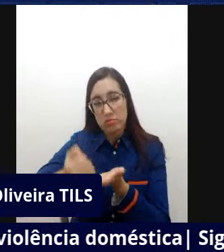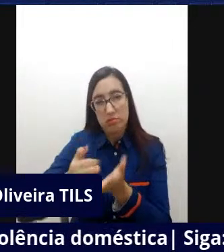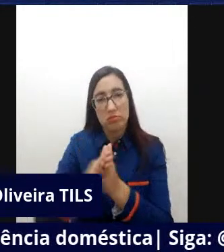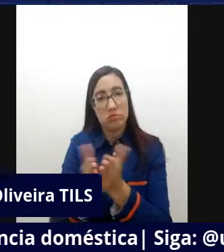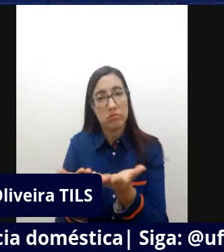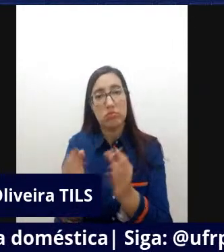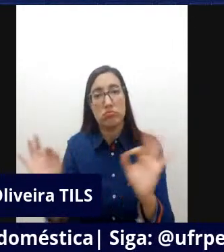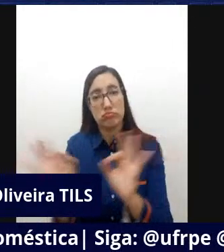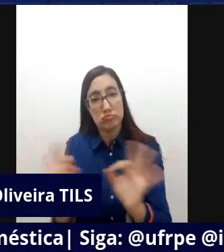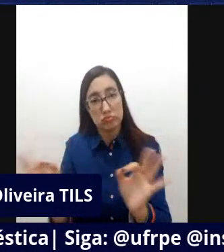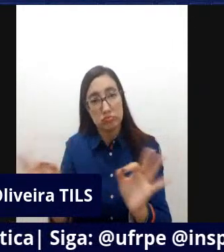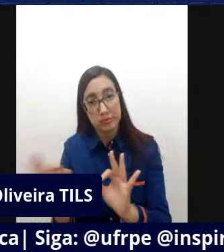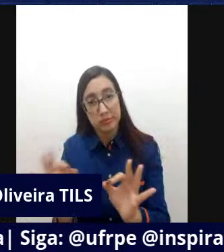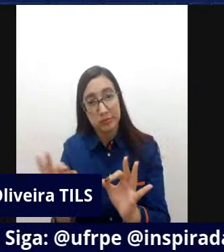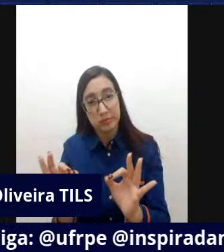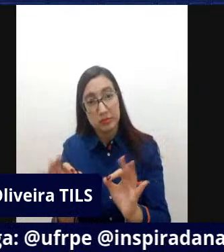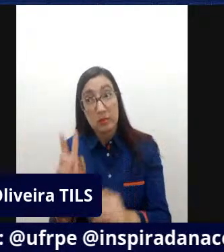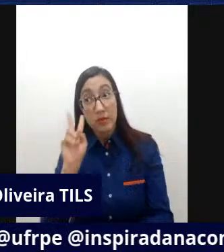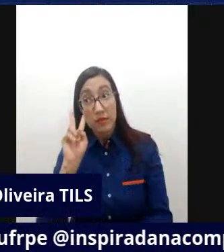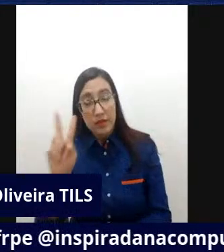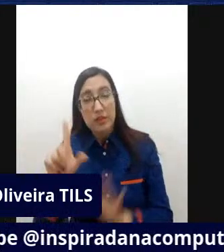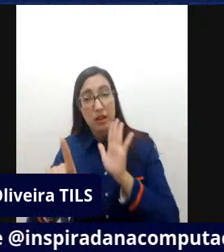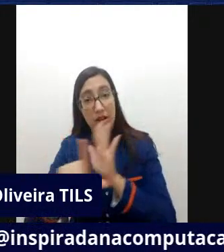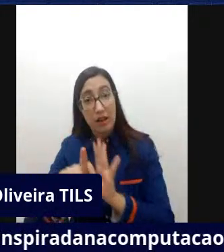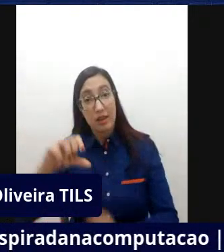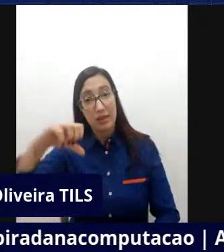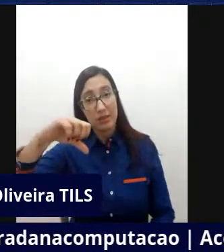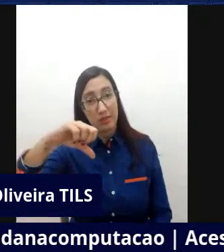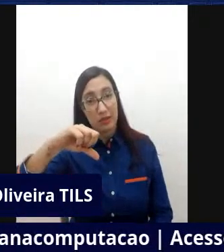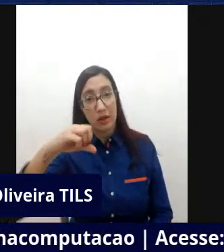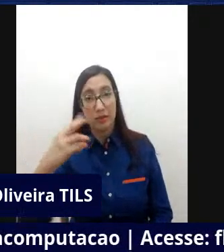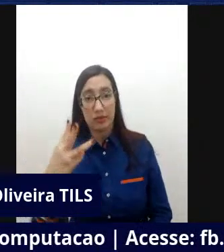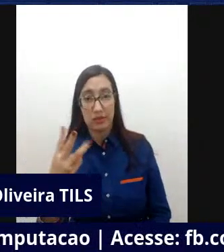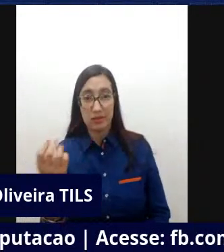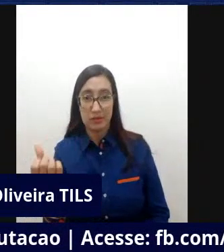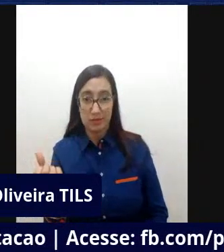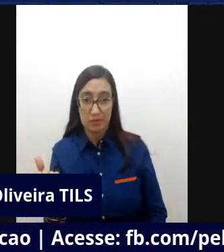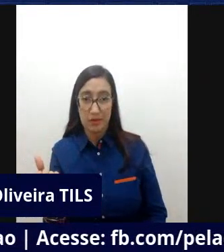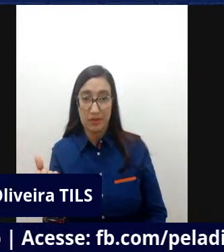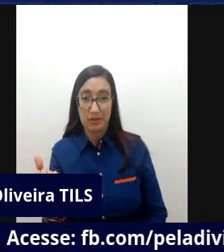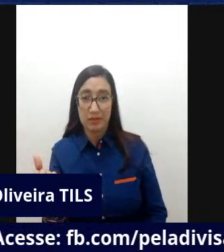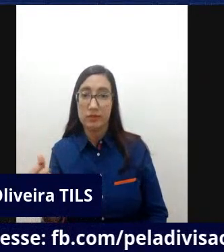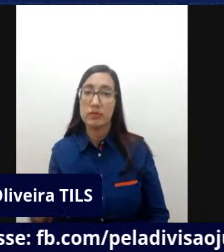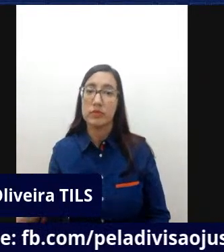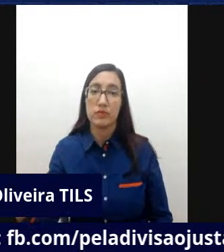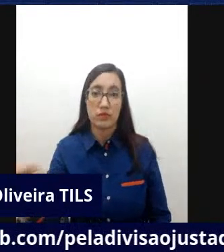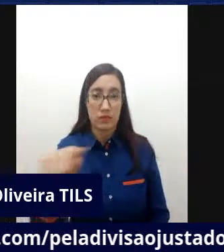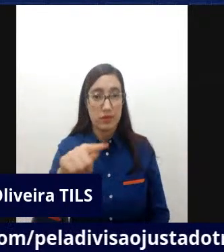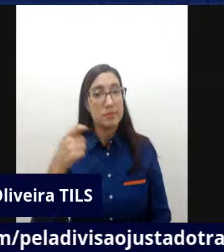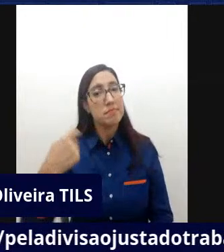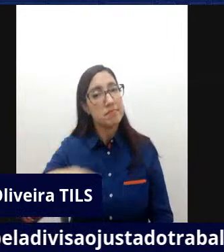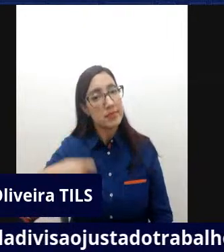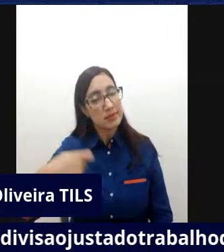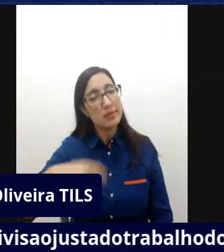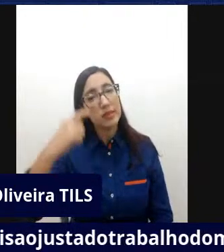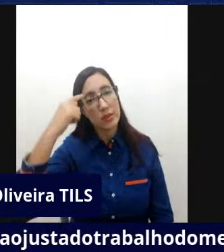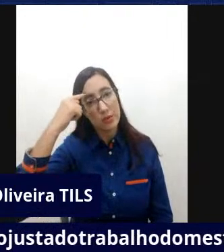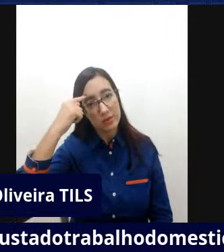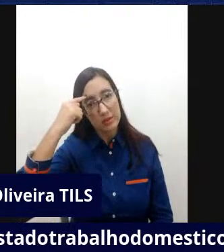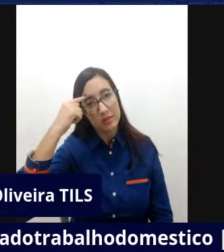Não cumpriu com os encargos sociais, então que tenha consciência e entenda que quarentena não pode ser um